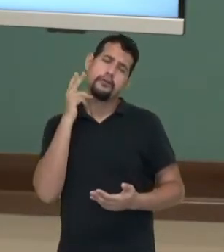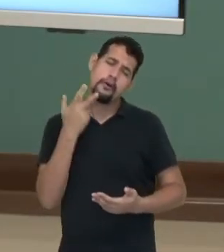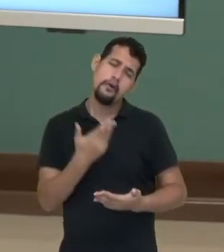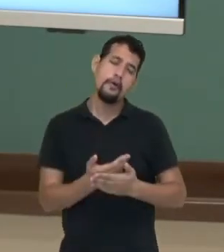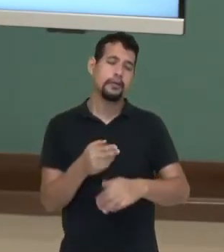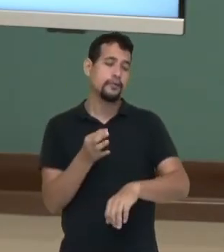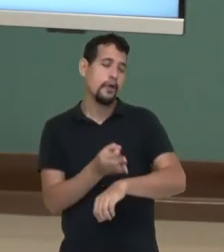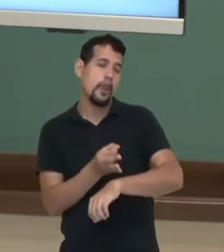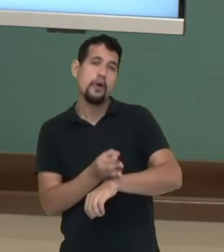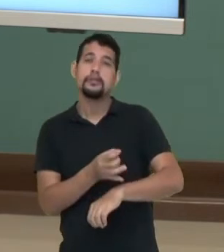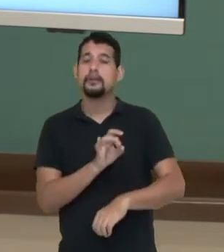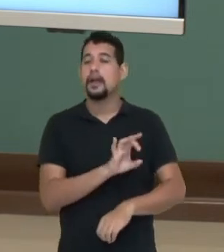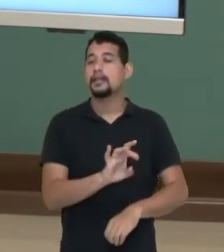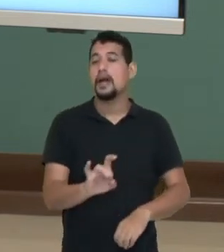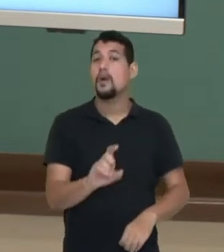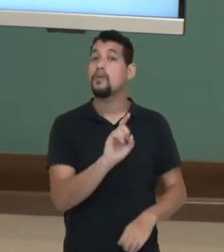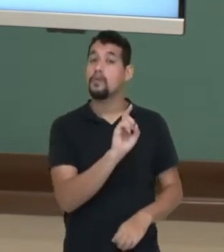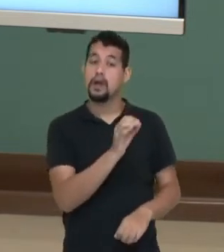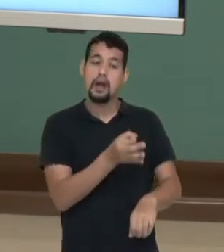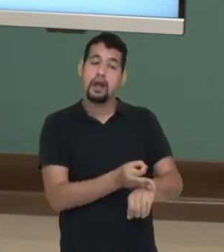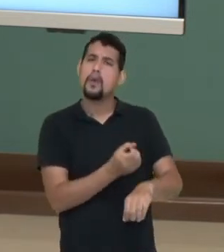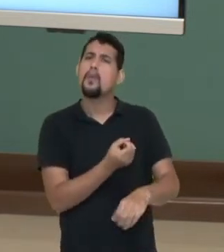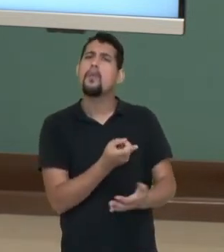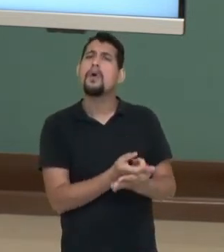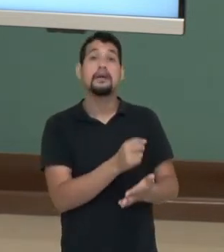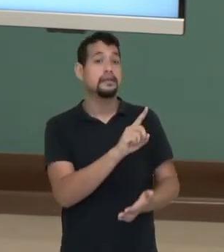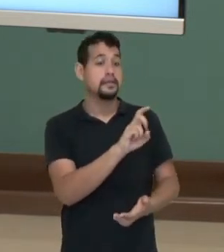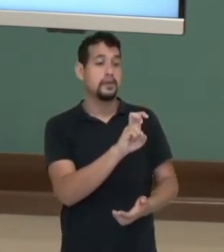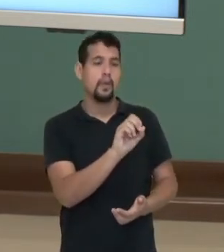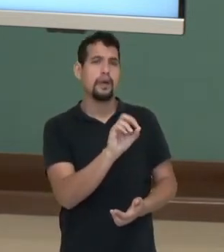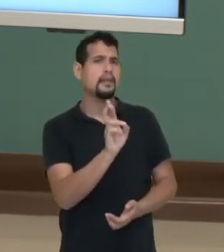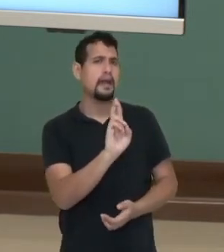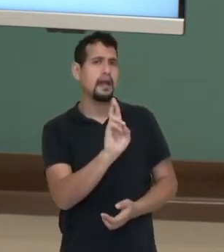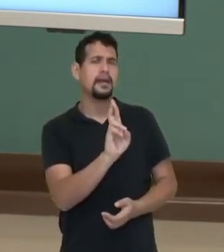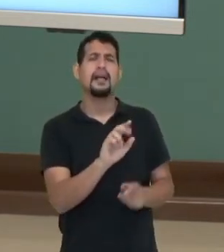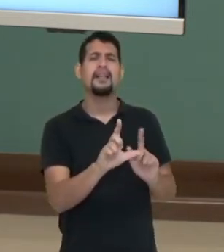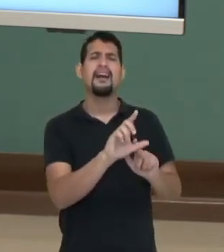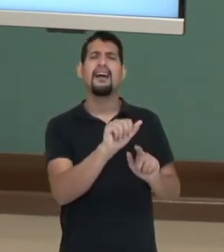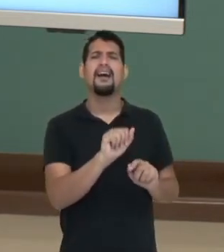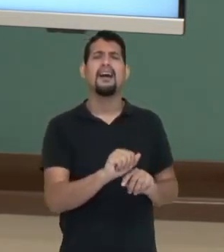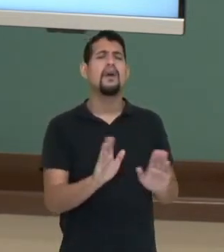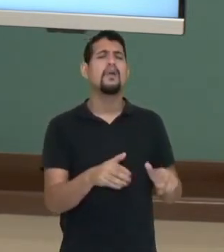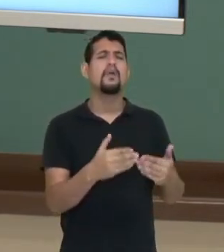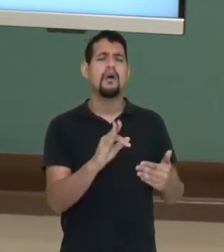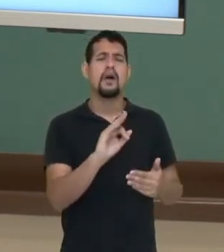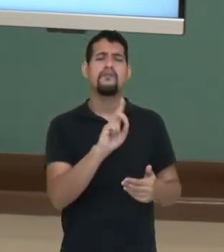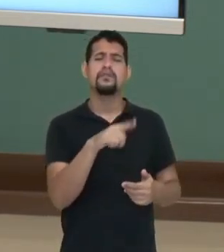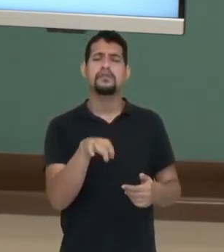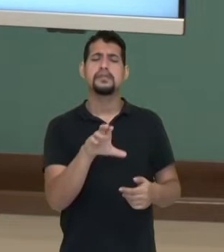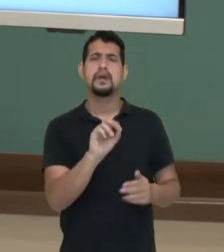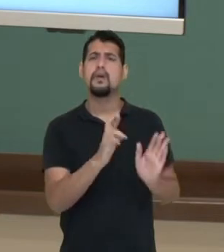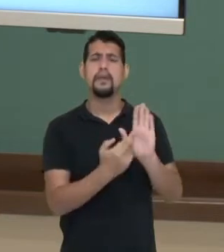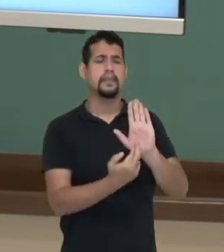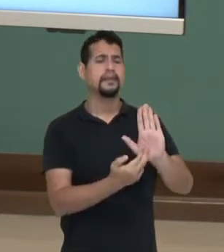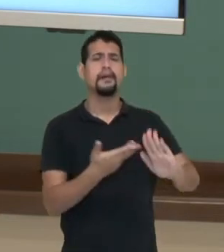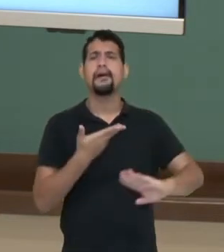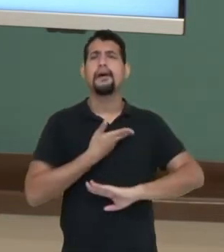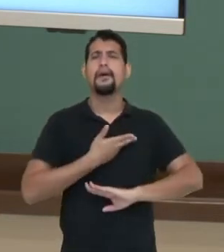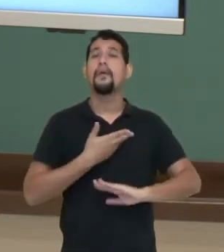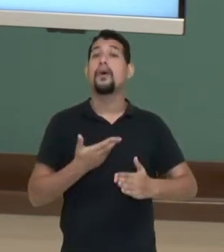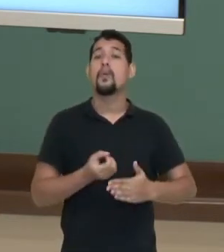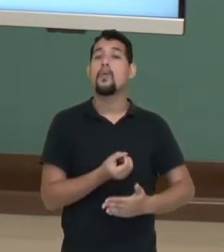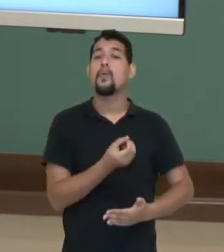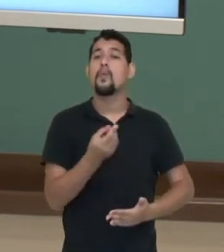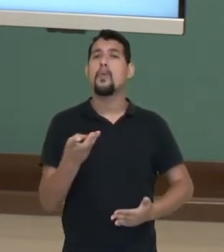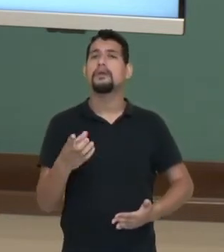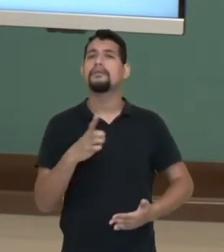que cada relógio é R$150, e ele quer saber aqui na letra A que função representa essa situação, quanto que